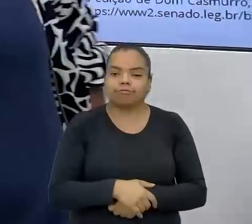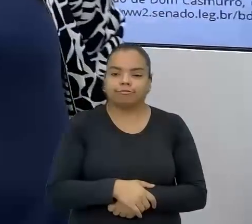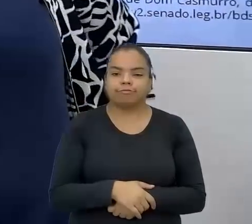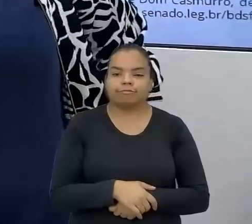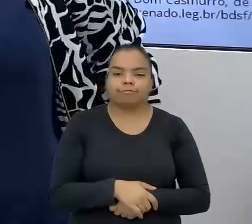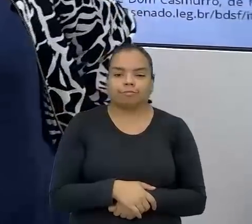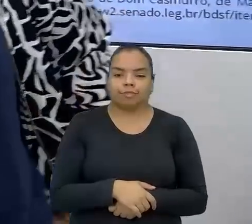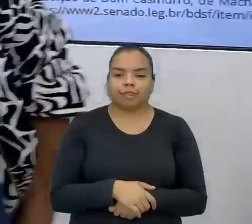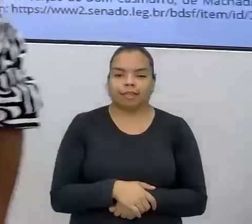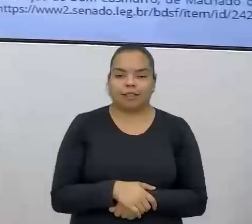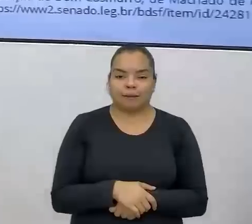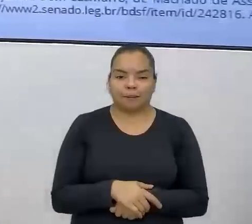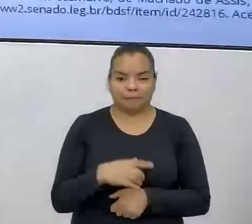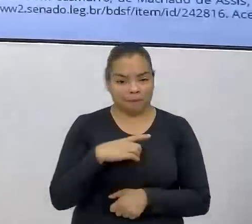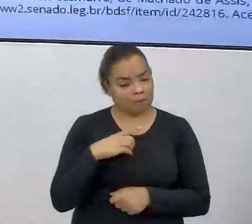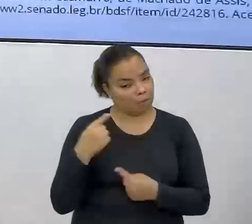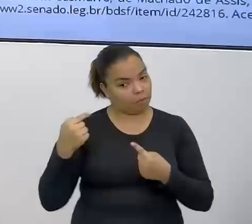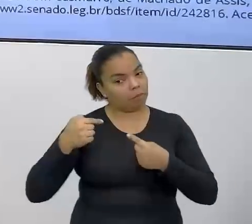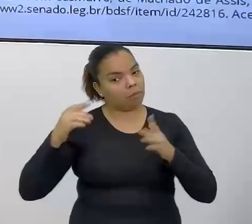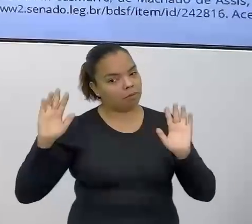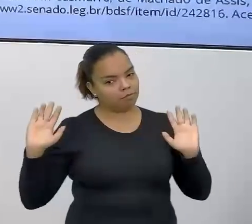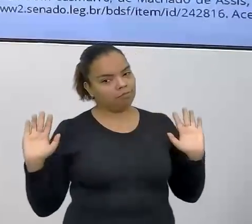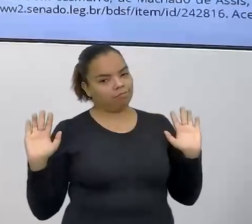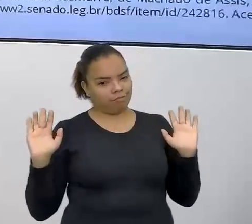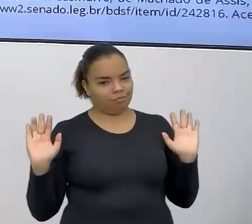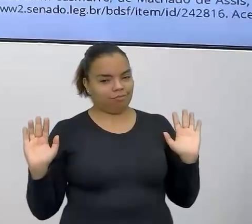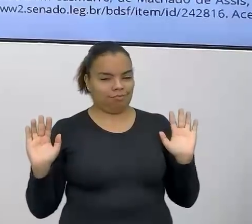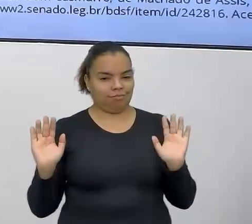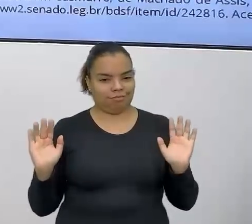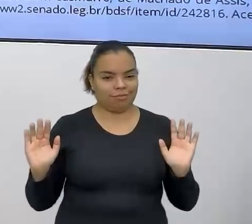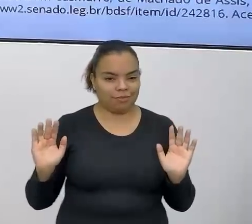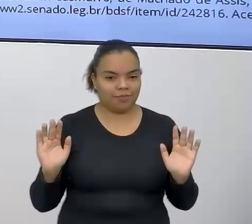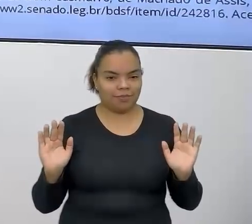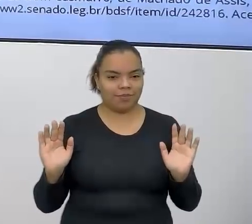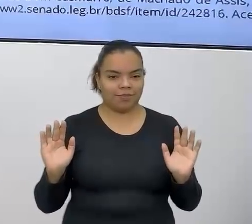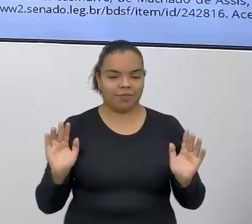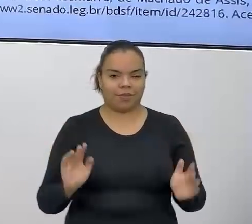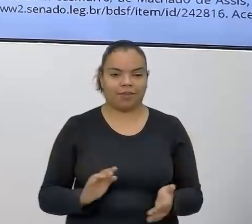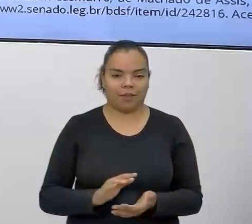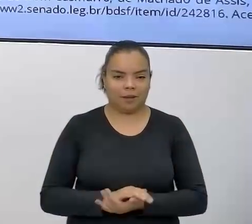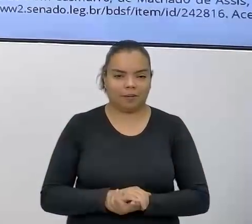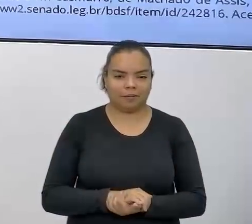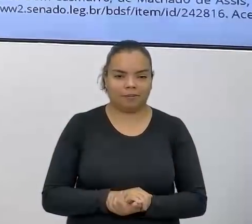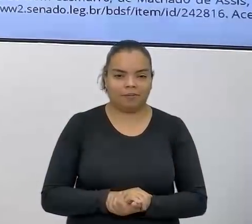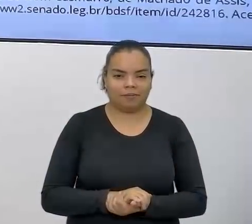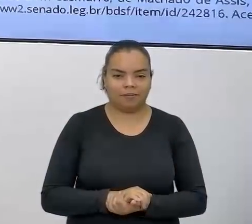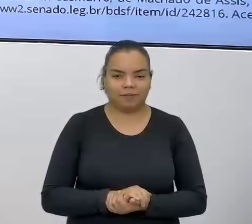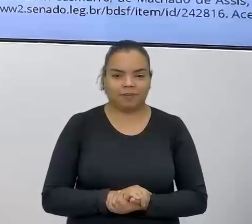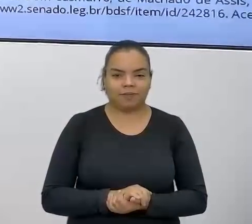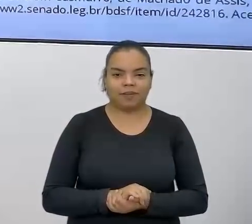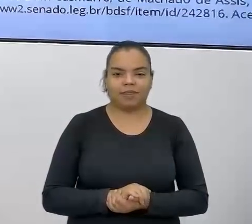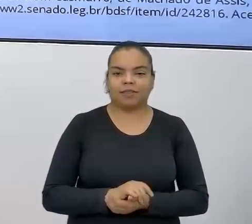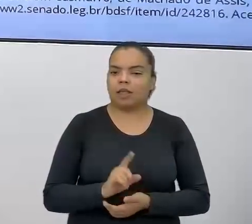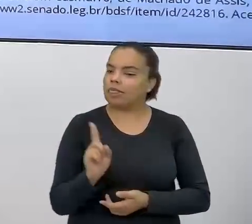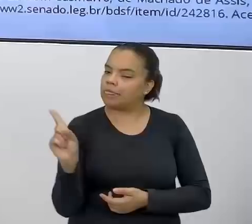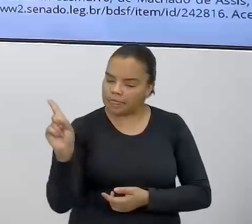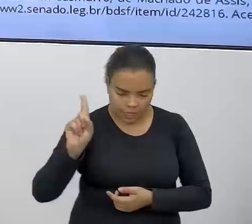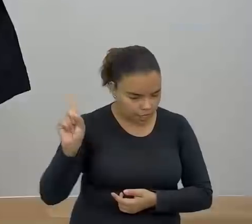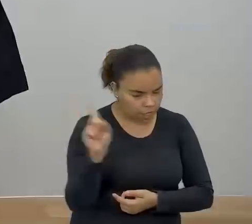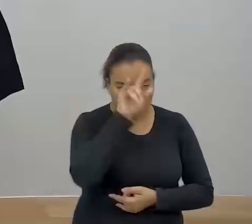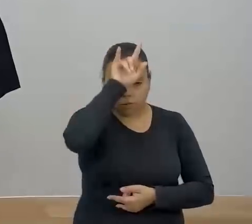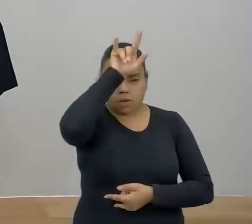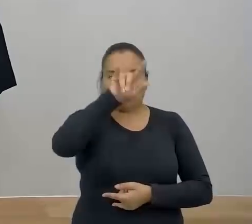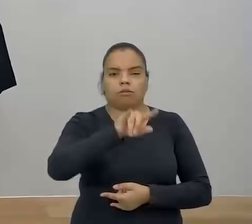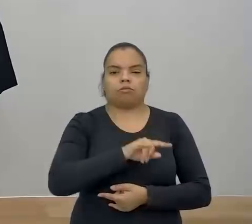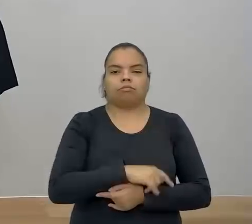uma afirmação controversa aqui, ó, que vai de encontro com o que foi colocado antes. Tá escrito, não traiu.